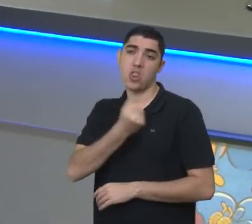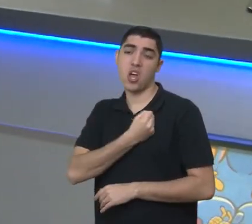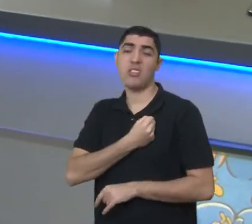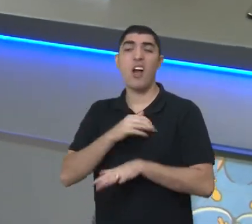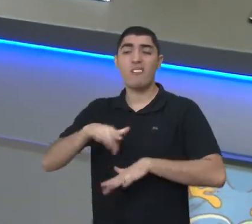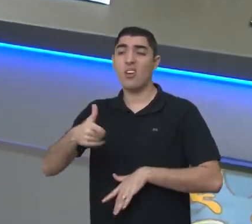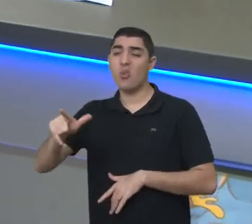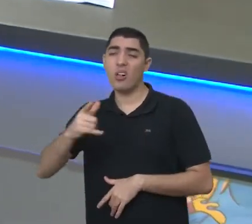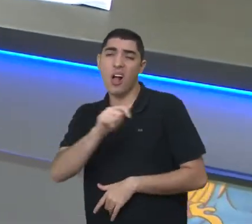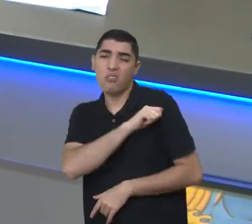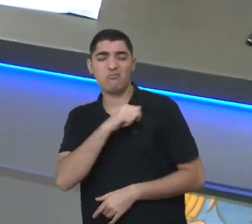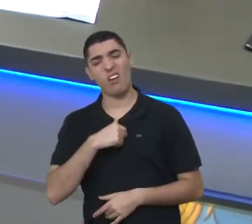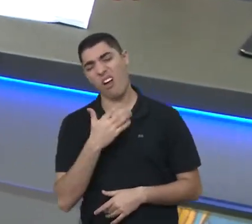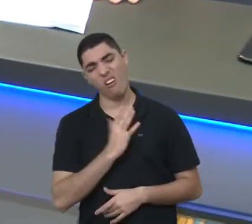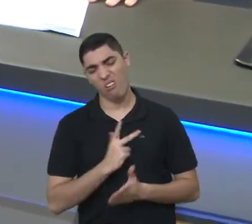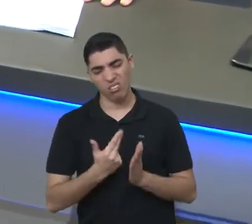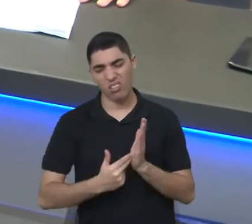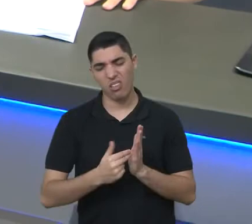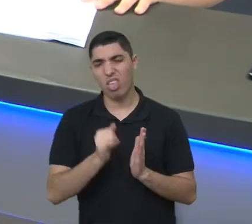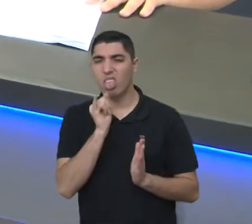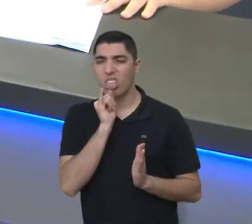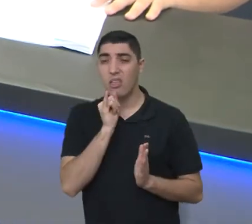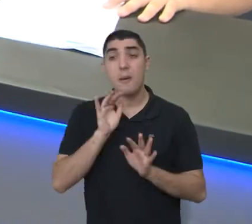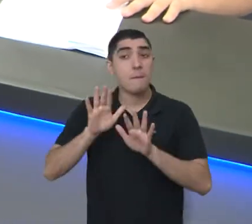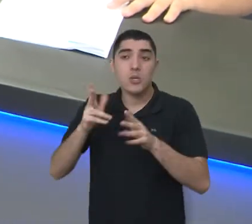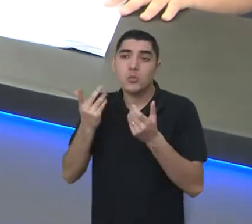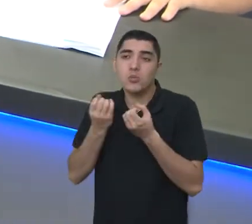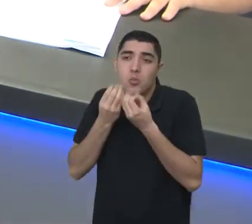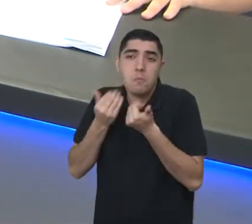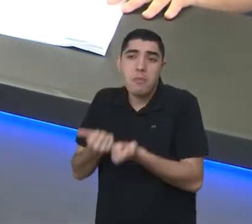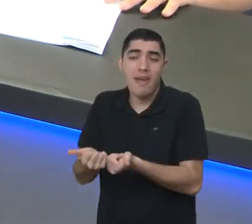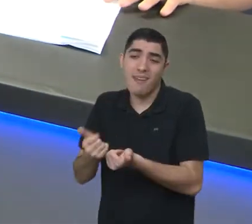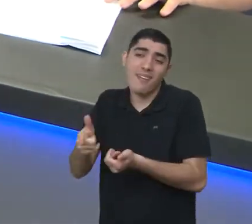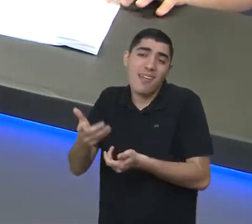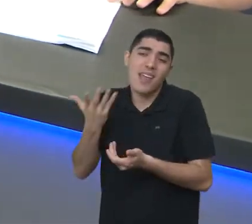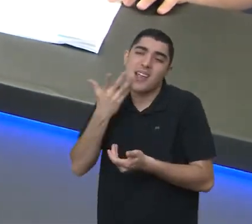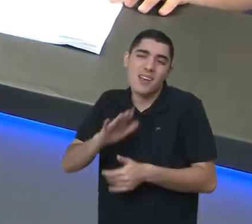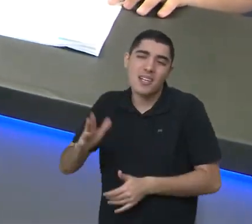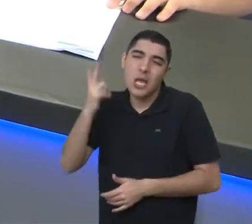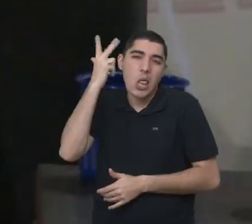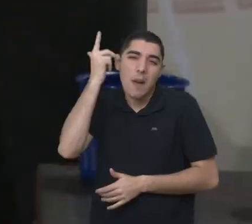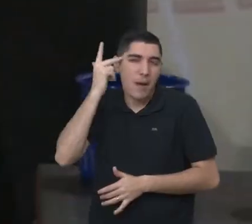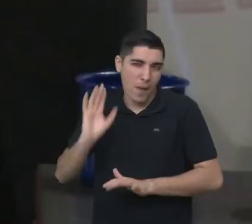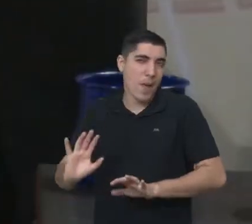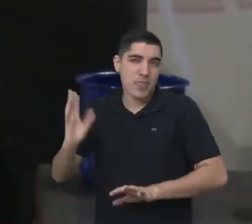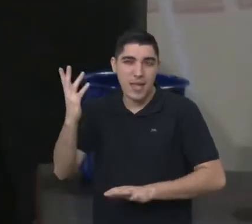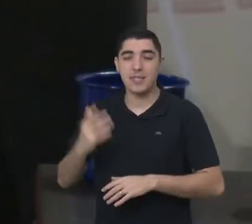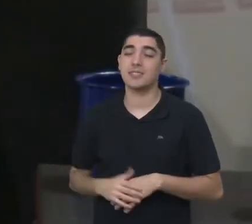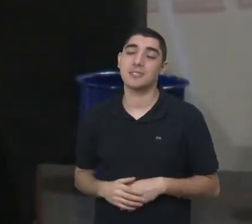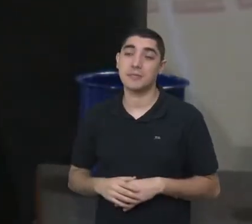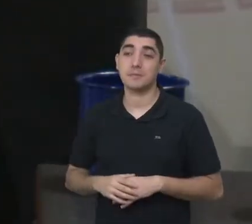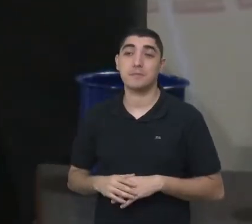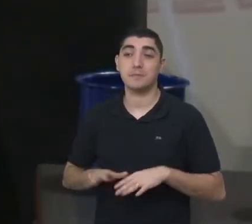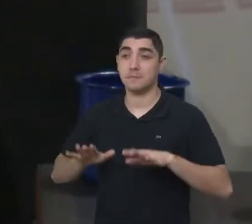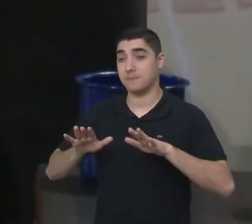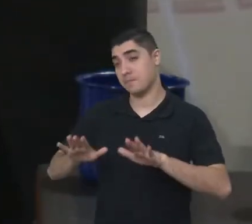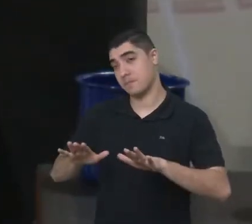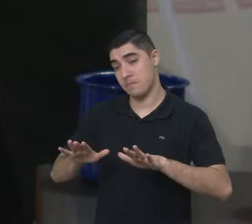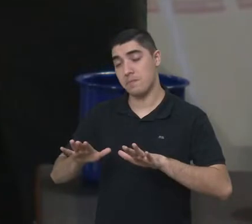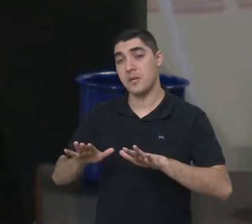porque gosta, mas tudo bem, mas é criança, passa essa fase, assim, mas eu acho que é fundamental, sim,